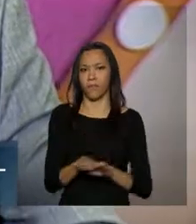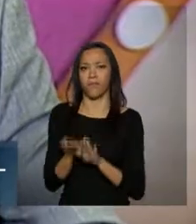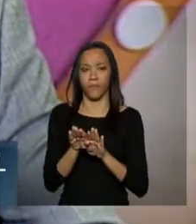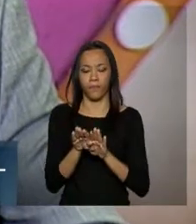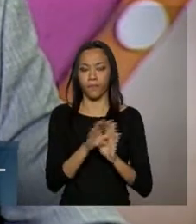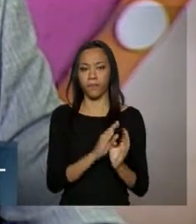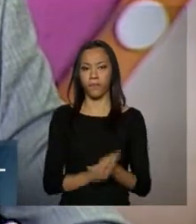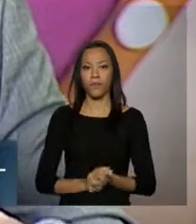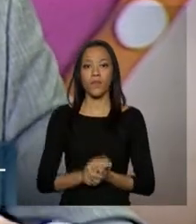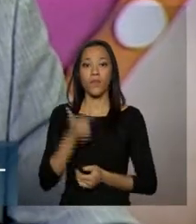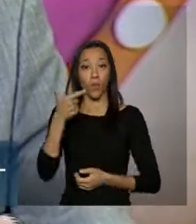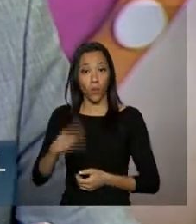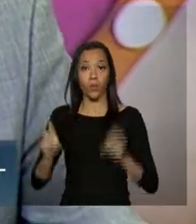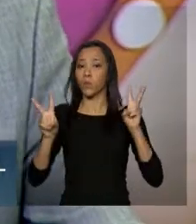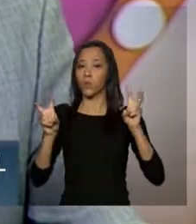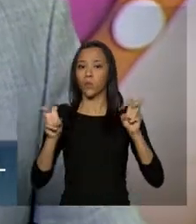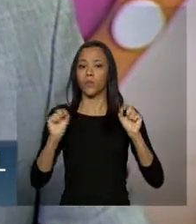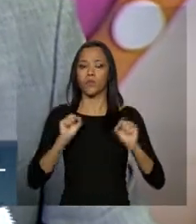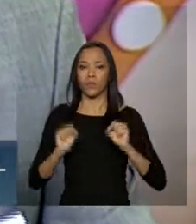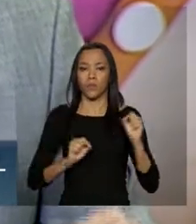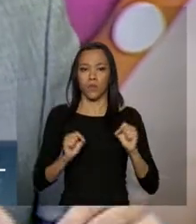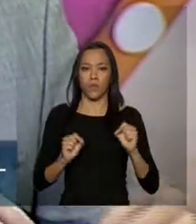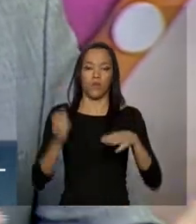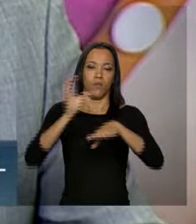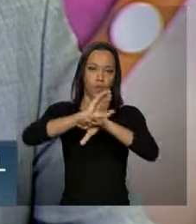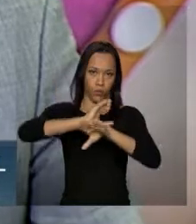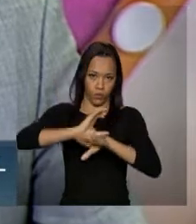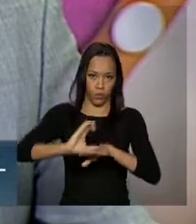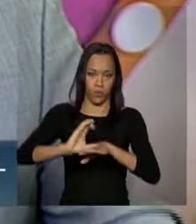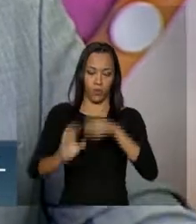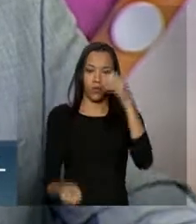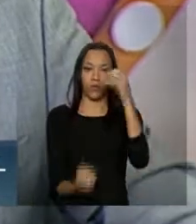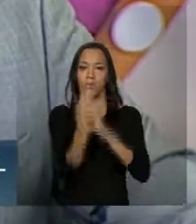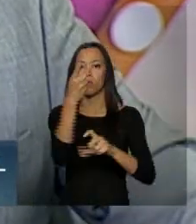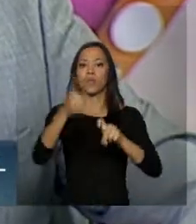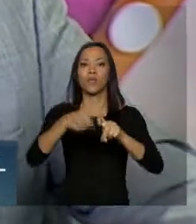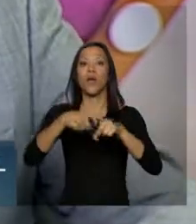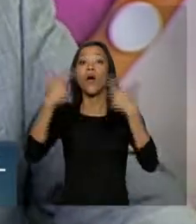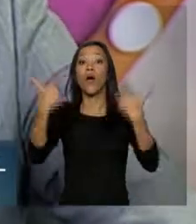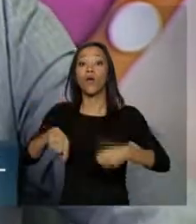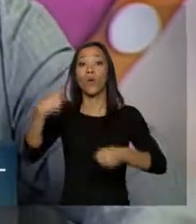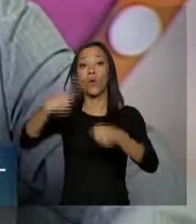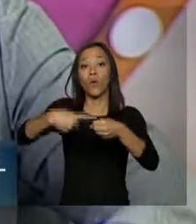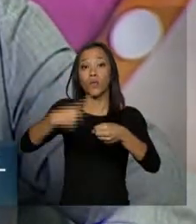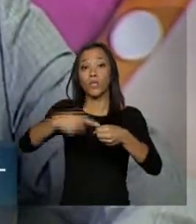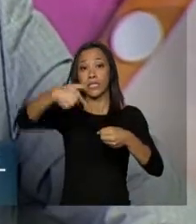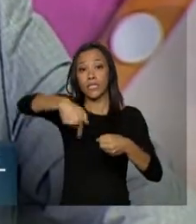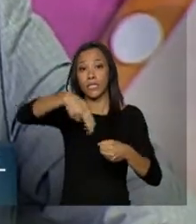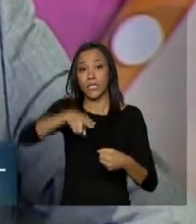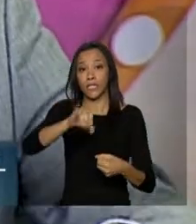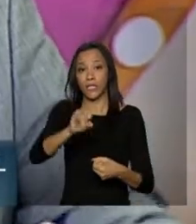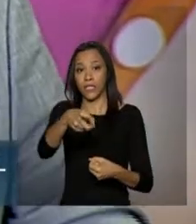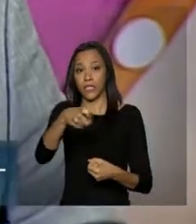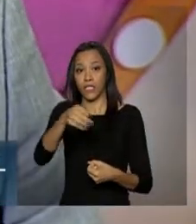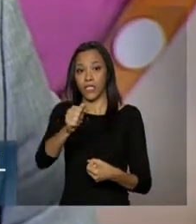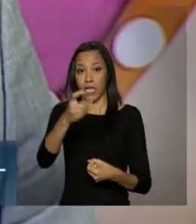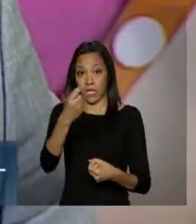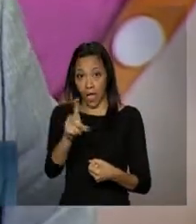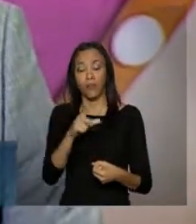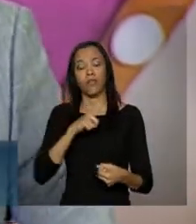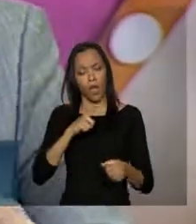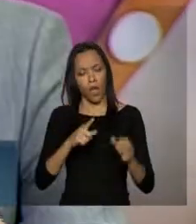relação à questão do curso de medicina na cidade de Quixadá, há em curso um edital